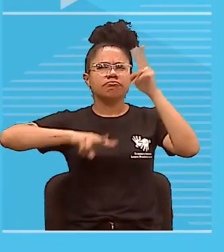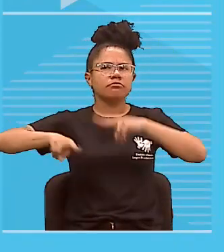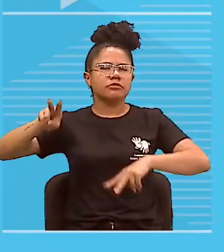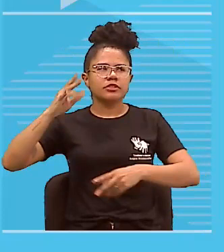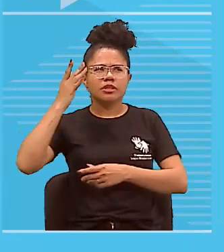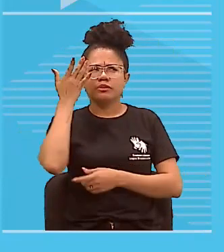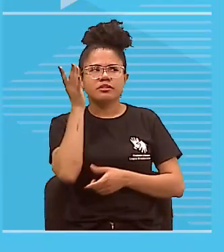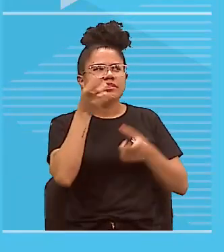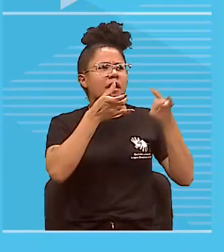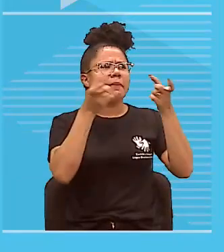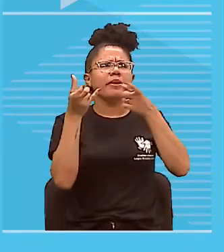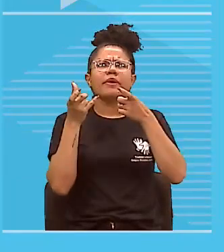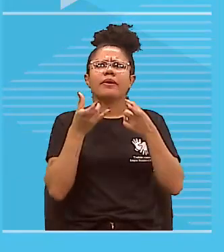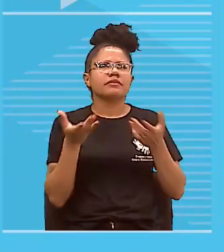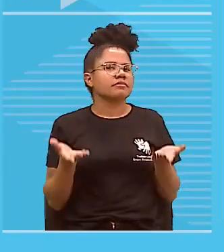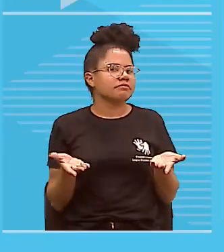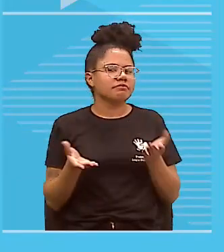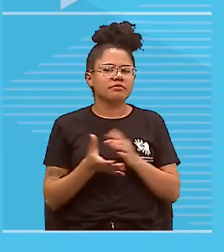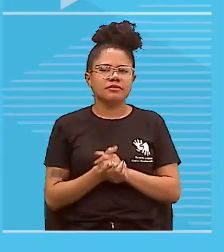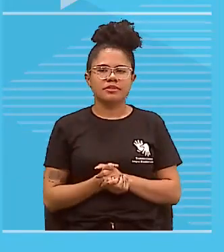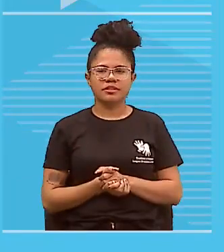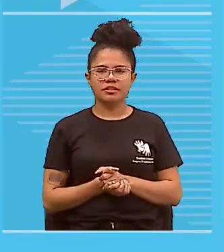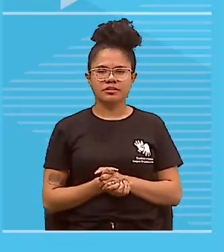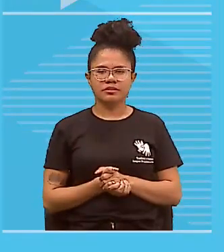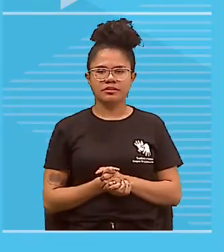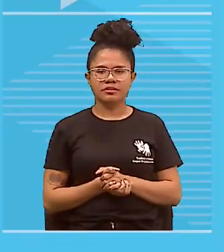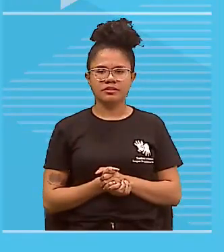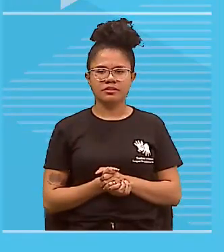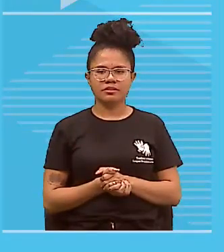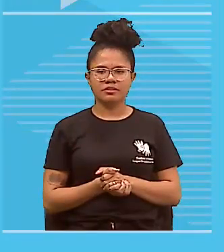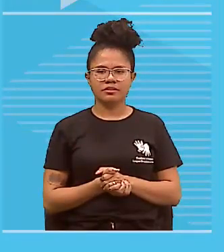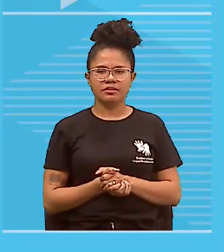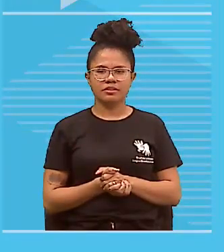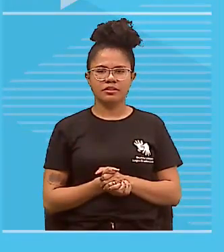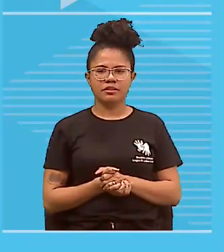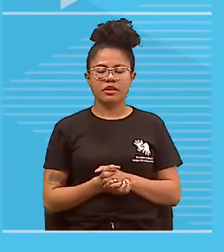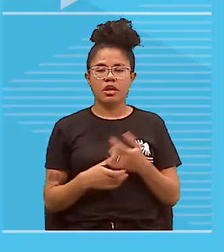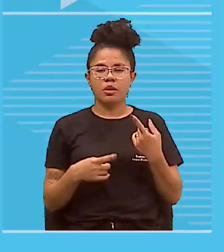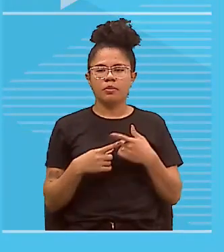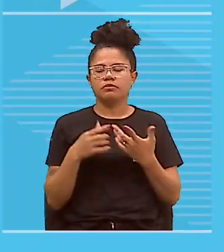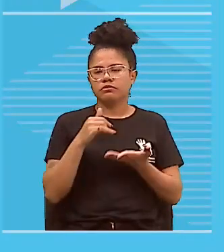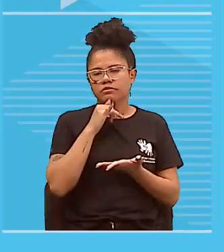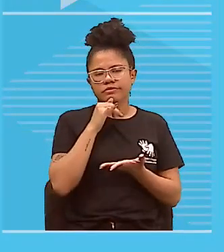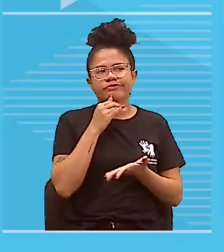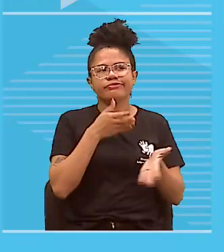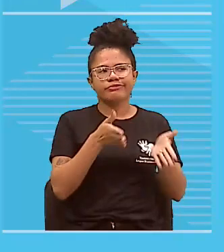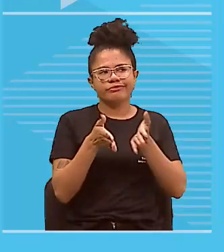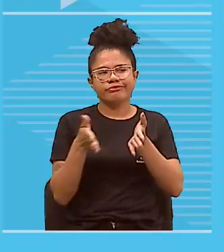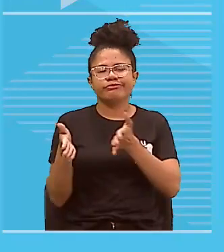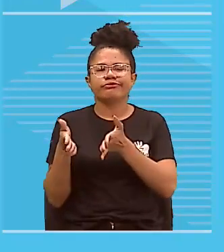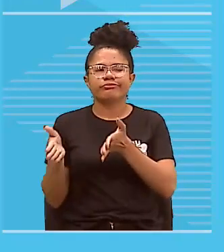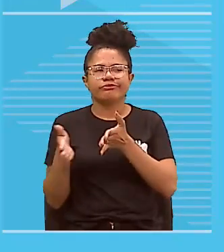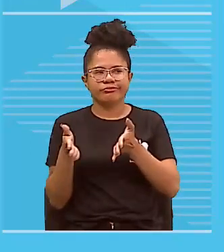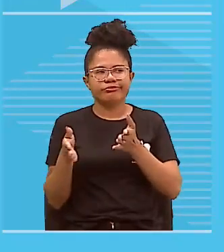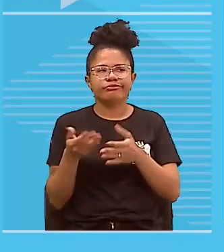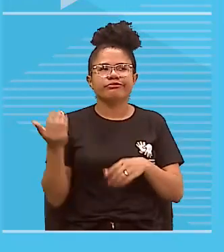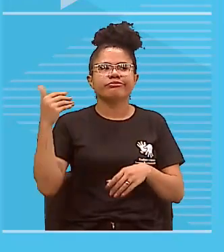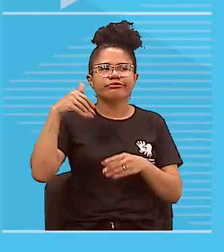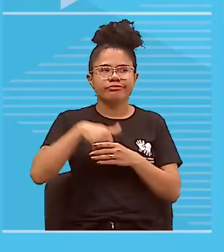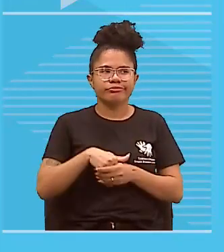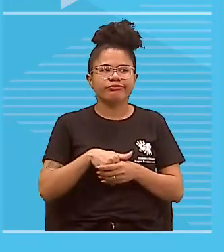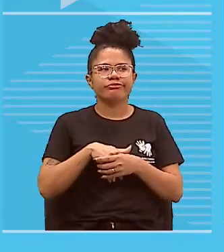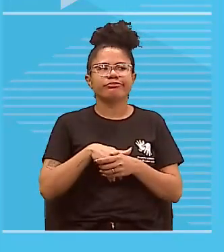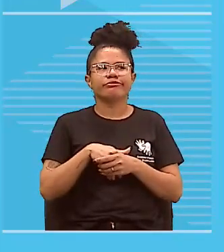não sabe para onde é que olha primeiro. Poluição visual. Inclusive, na época de eleição, todo mundo reparou na